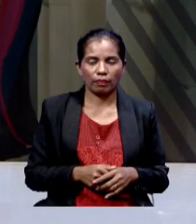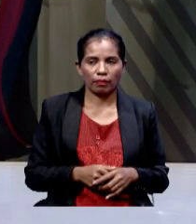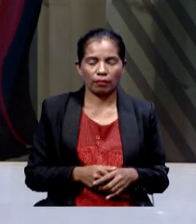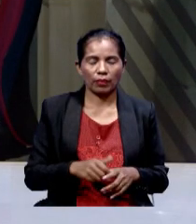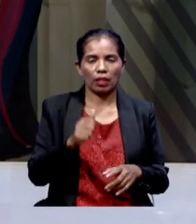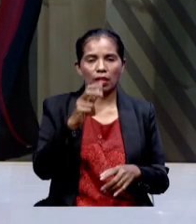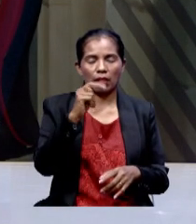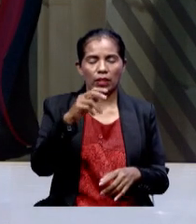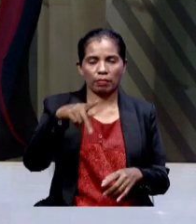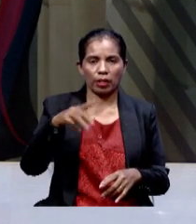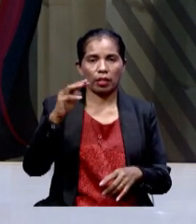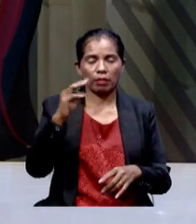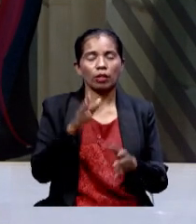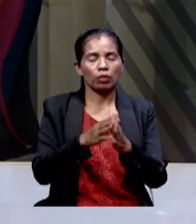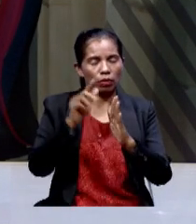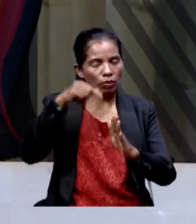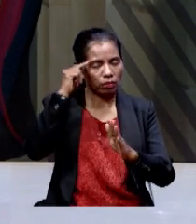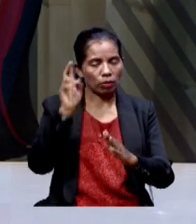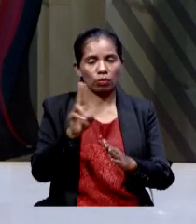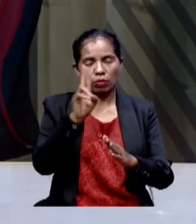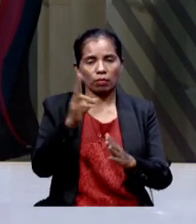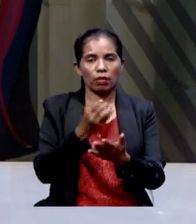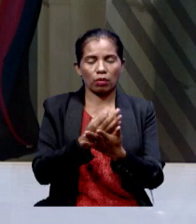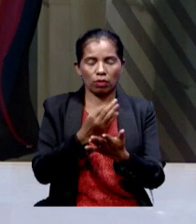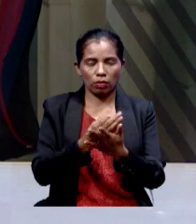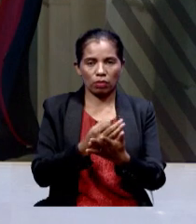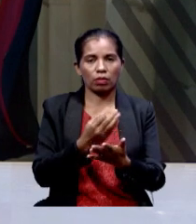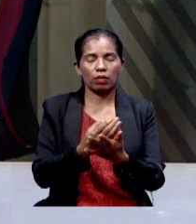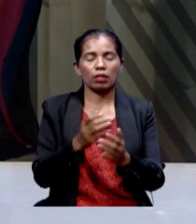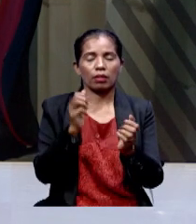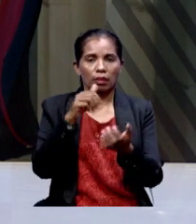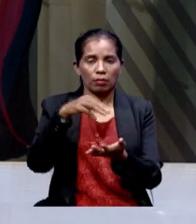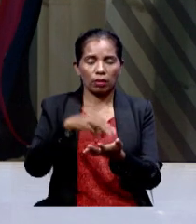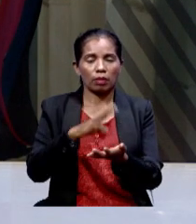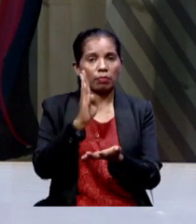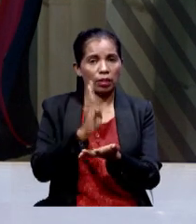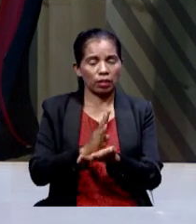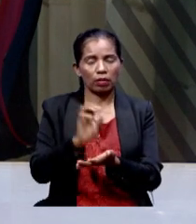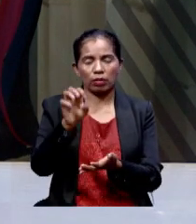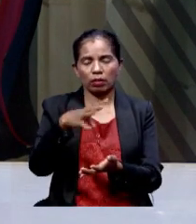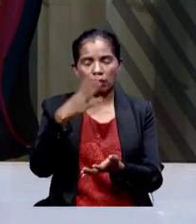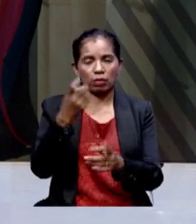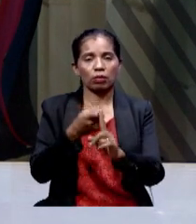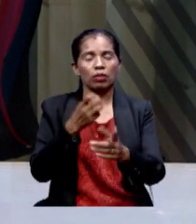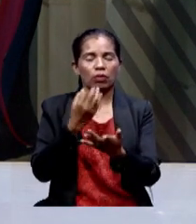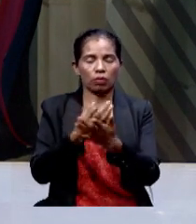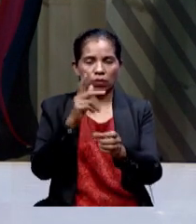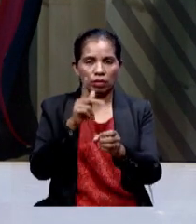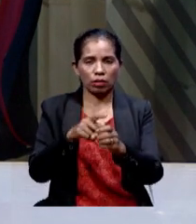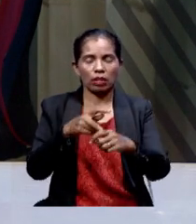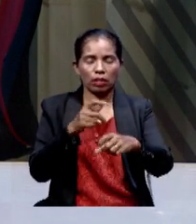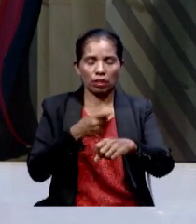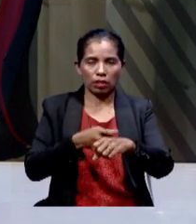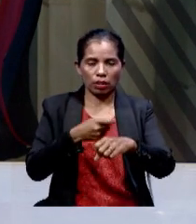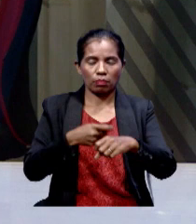A NPM husu governo atu zera didiak osan dólar americano bilhão sanuru resi walu husi funo petrolífero e a tempo